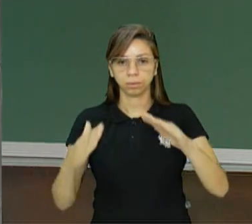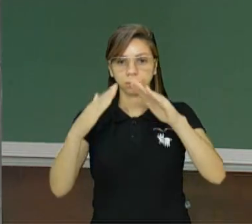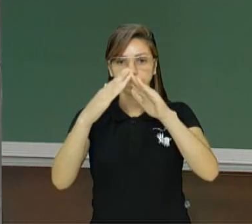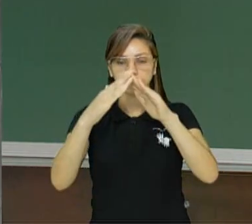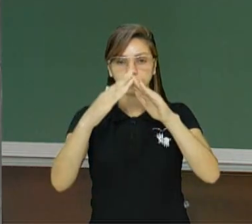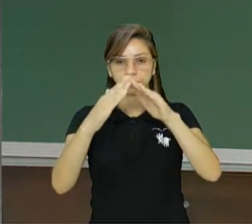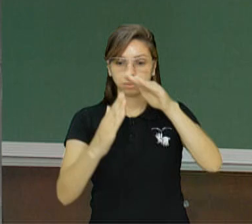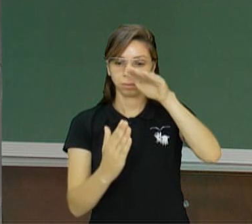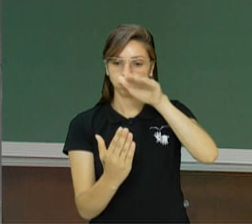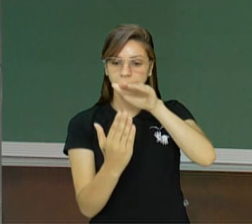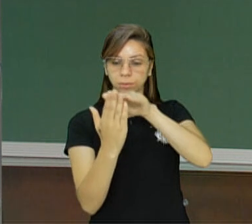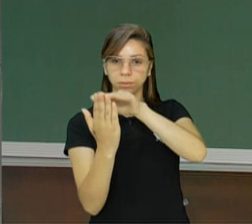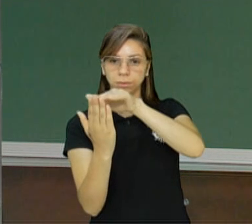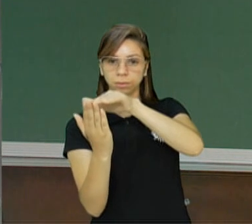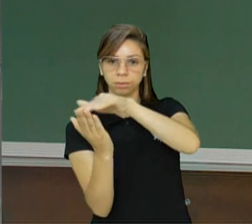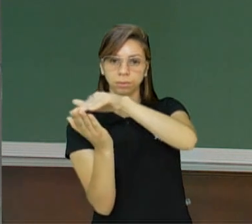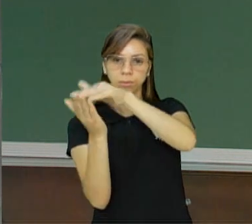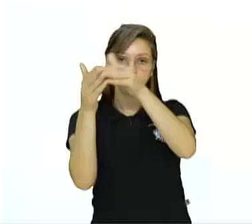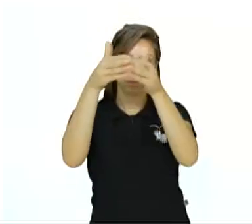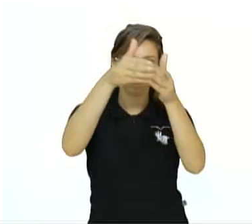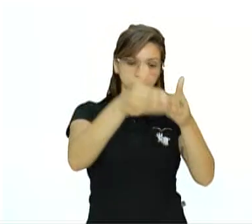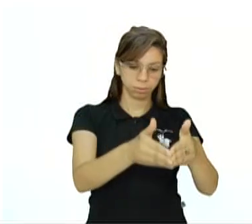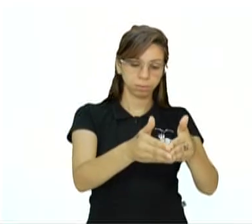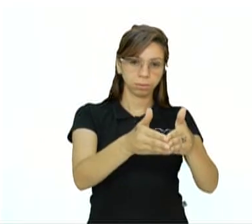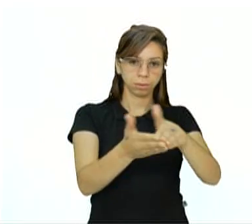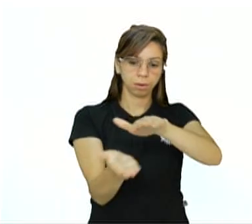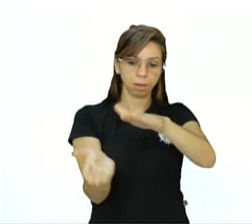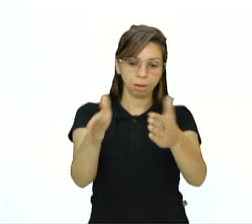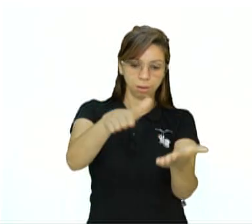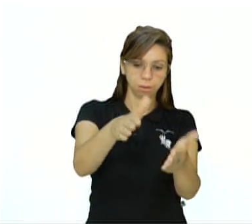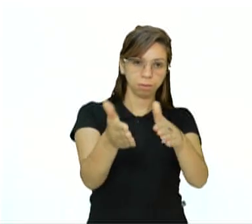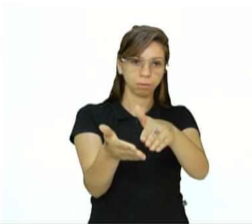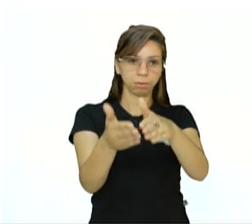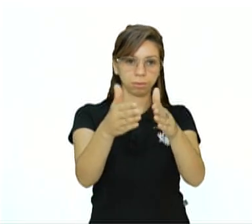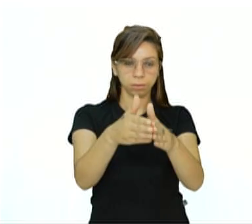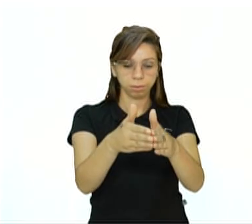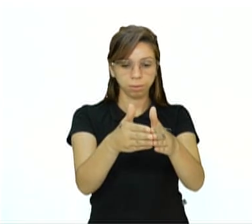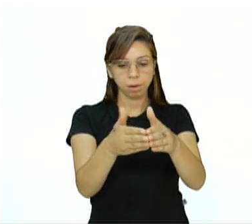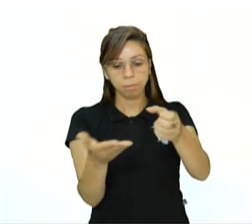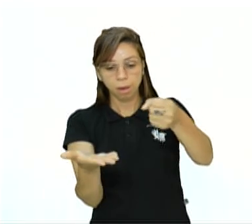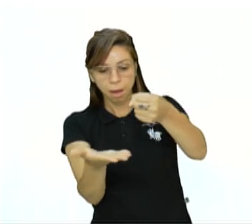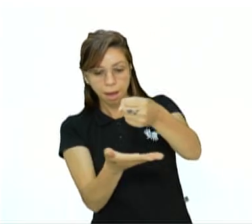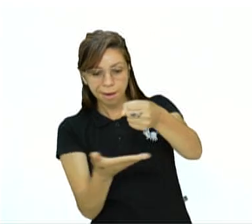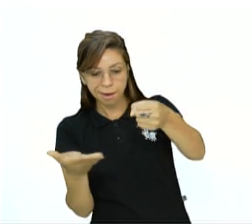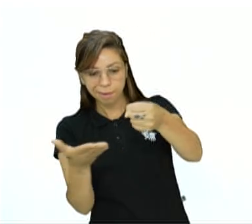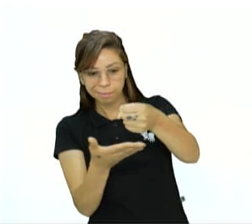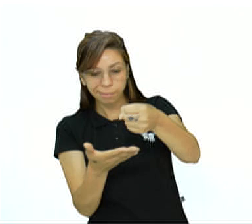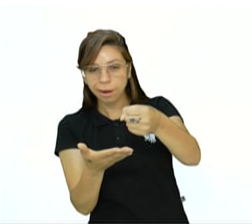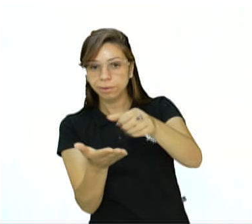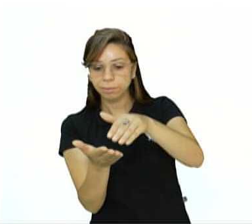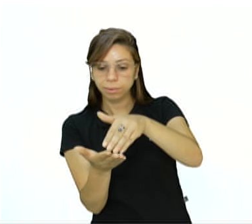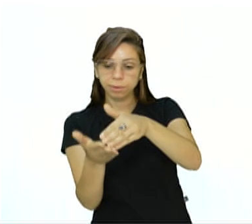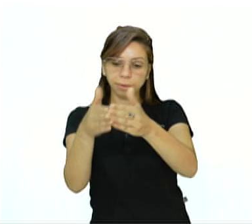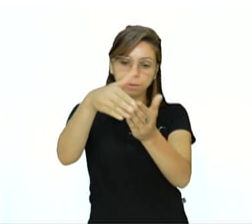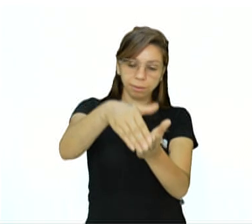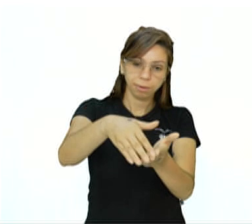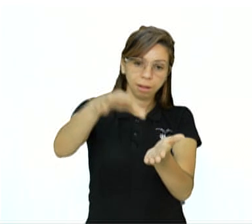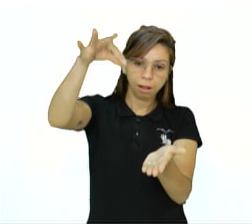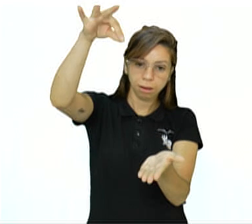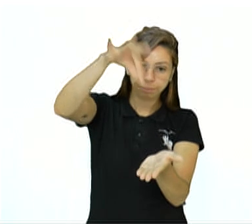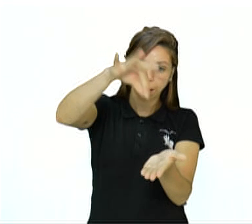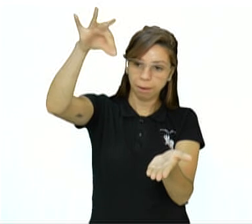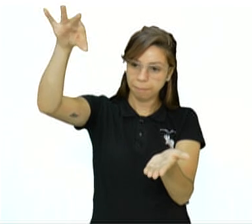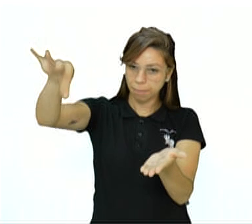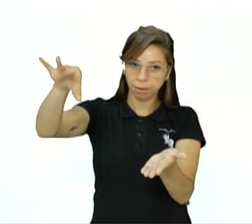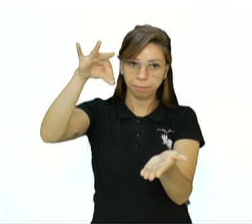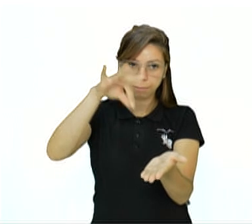Nós deitamos ela, porque na parte de baixo nós vamos ter que encaixar mais palitinhos. Então, olha o que ele